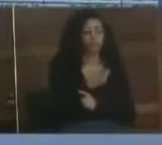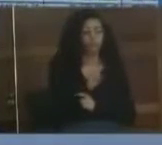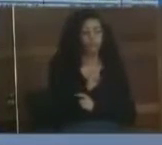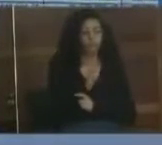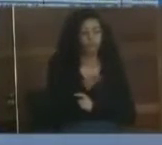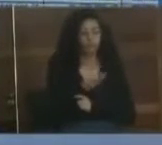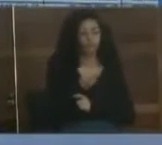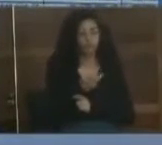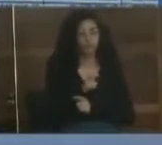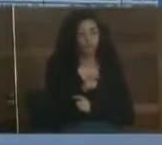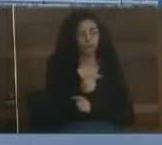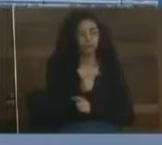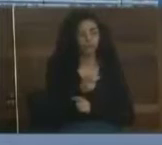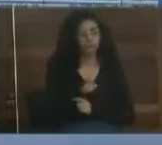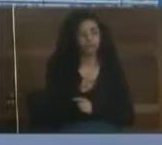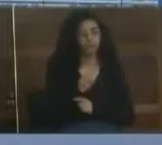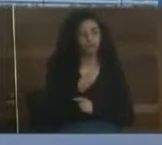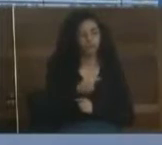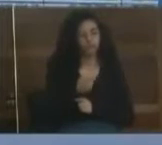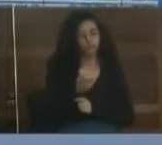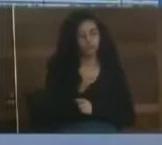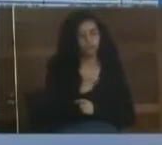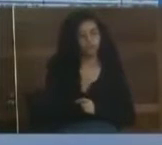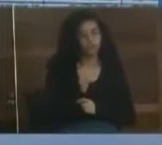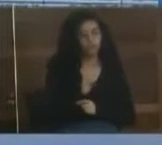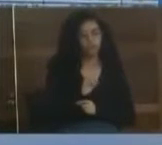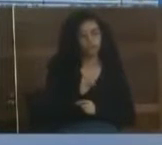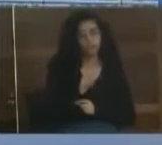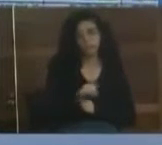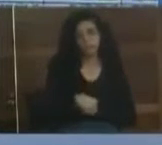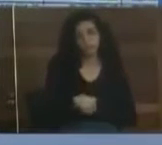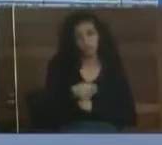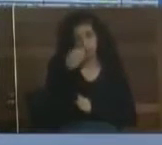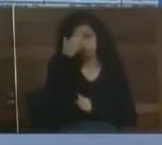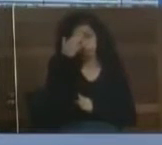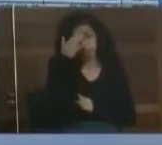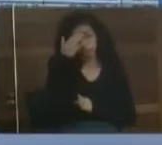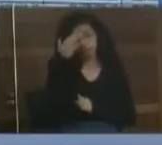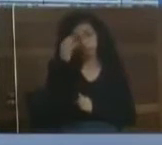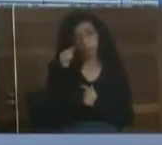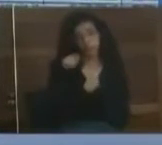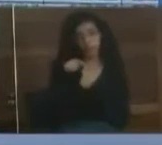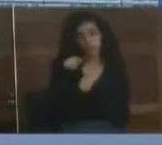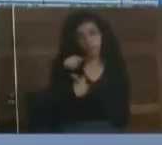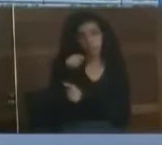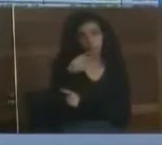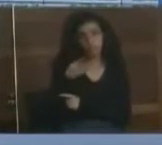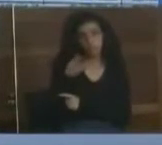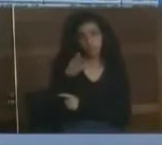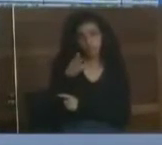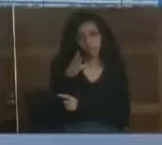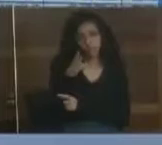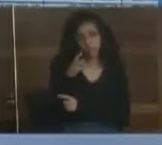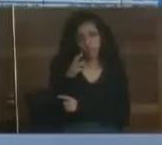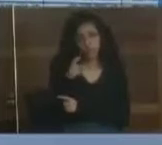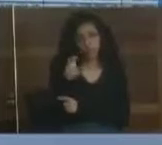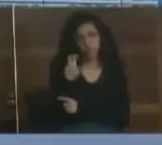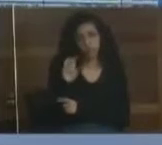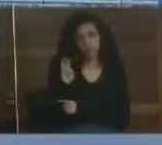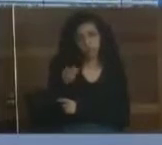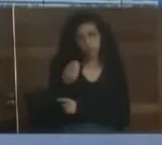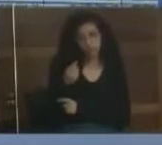570 mil reais despesa empenhada no terceiro quadrimestre de 308 1453 reais